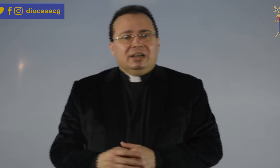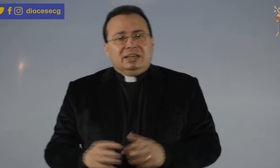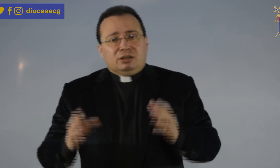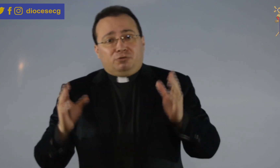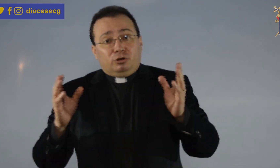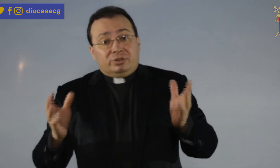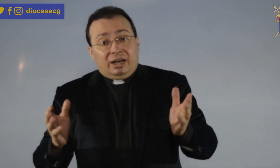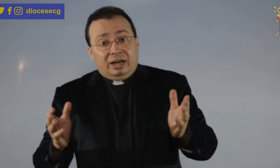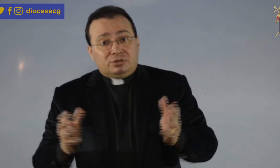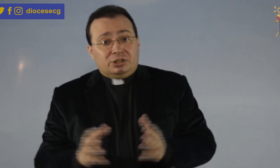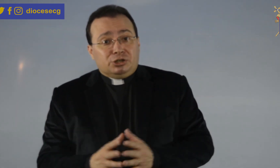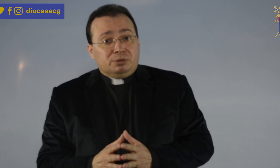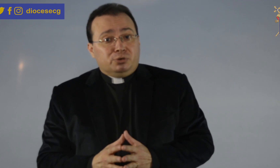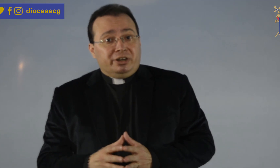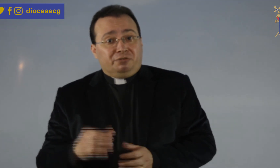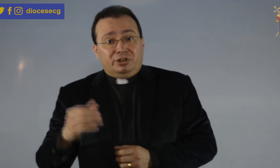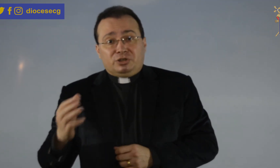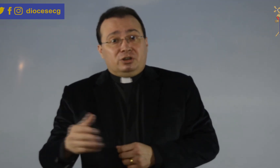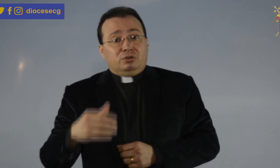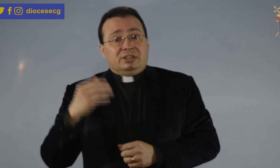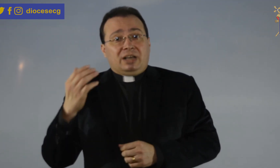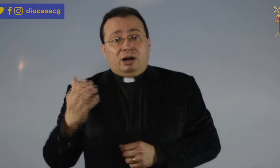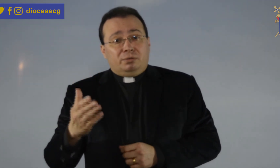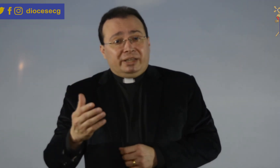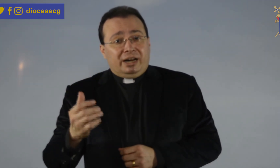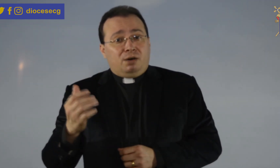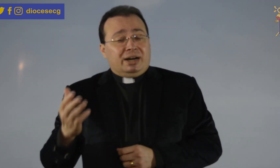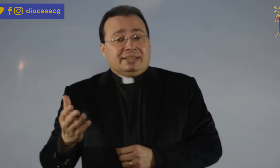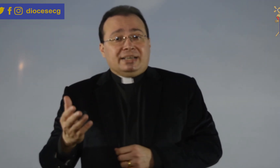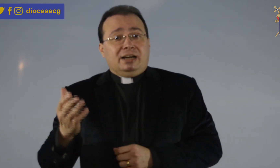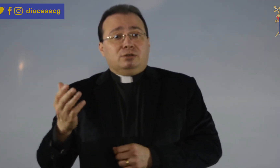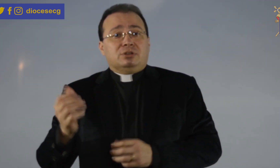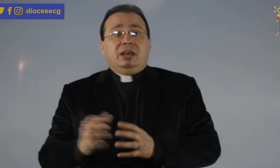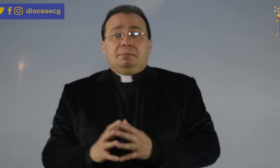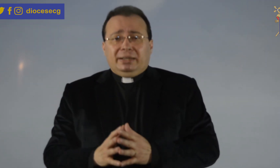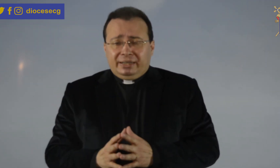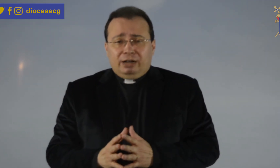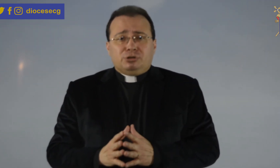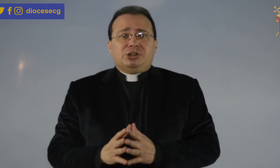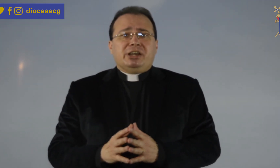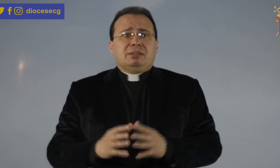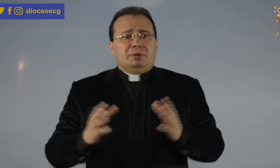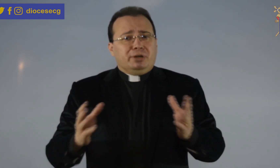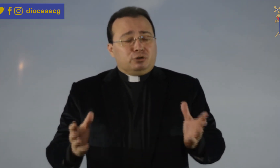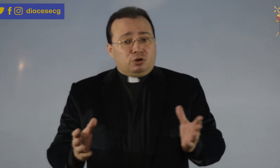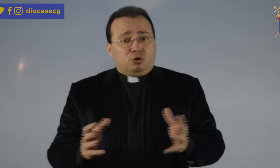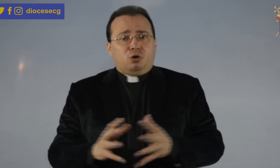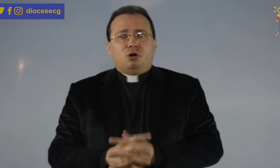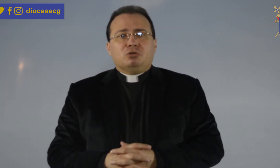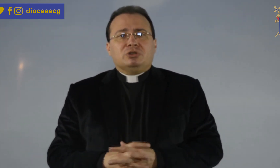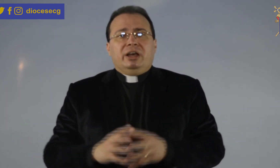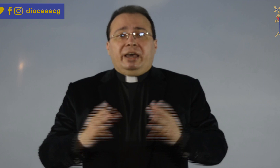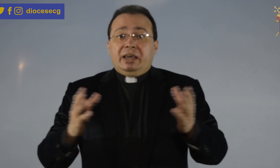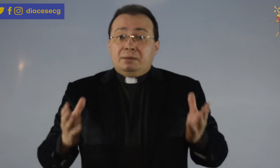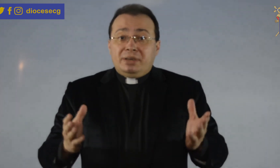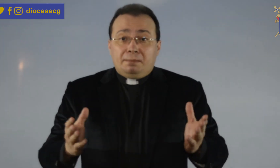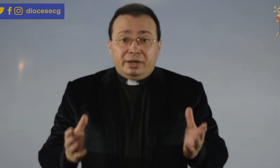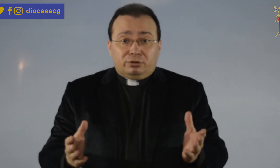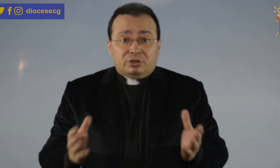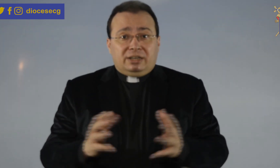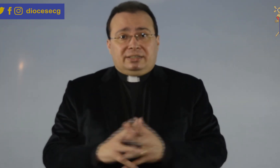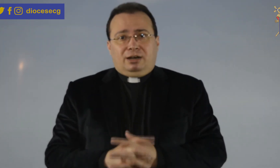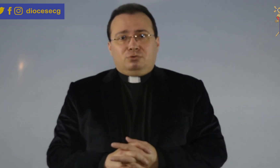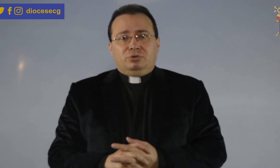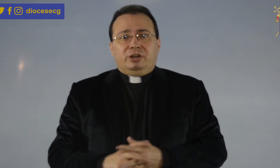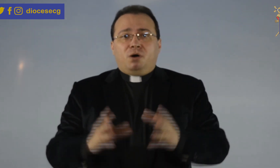rua. São voluntários que distribuem refeições, água mineral, agasalhos, material de higiene, primeiros socorros,